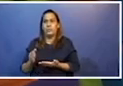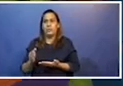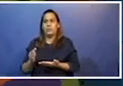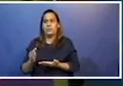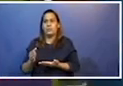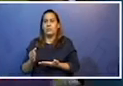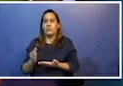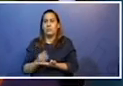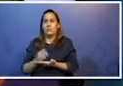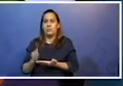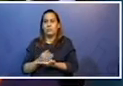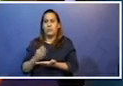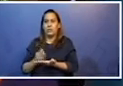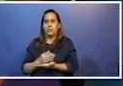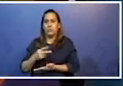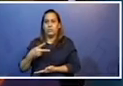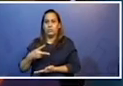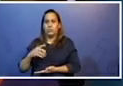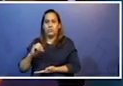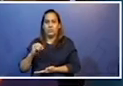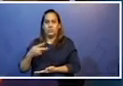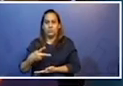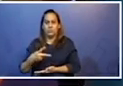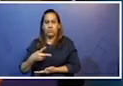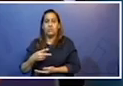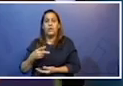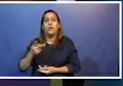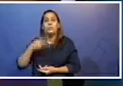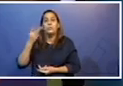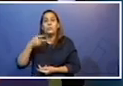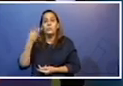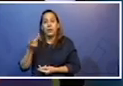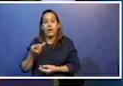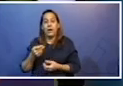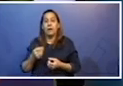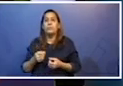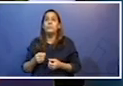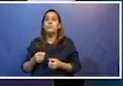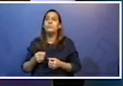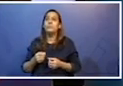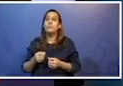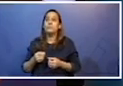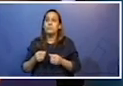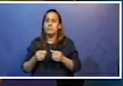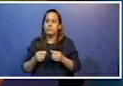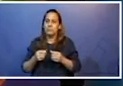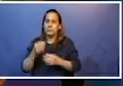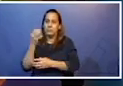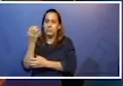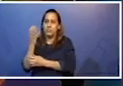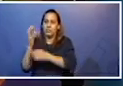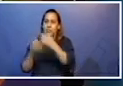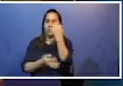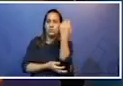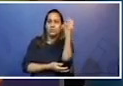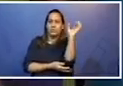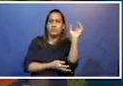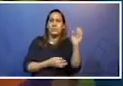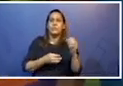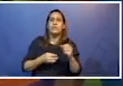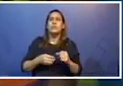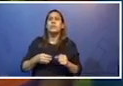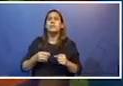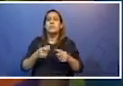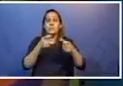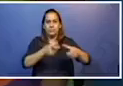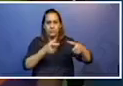E agora, na página 202, nós vamos falar um pouquinho de algumas plantas características desta região